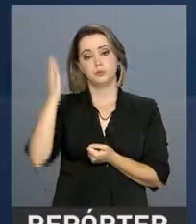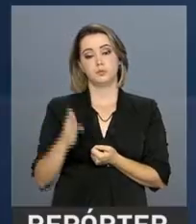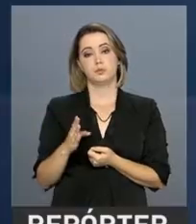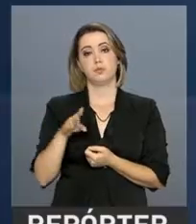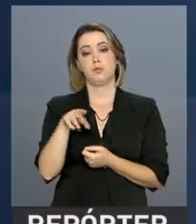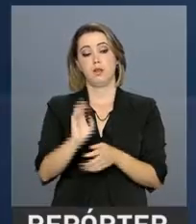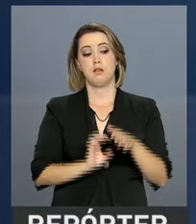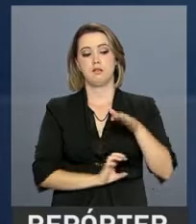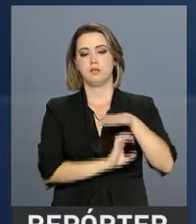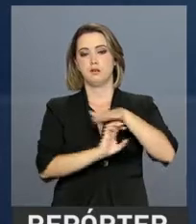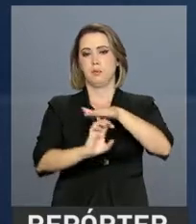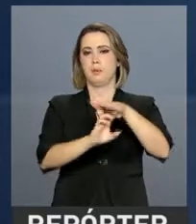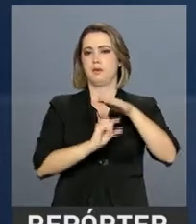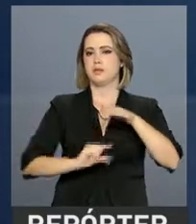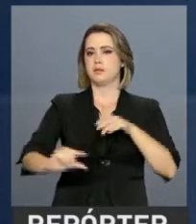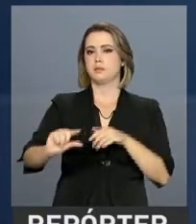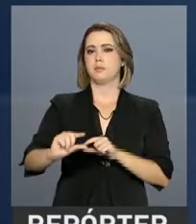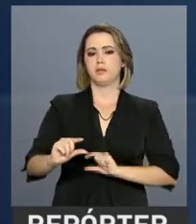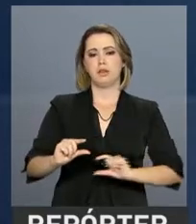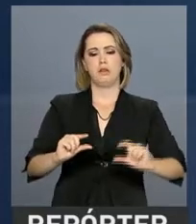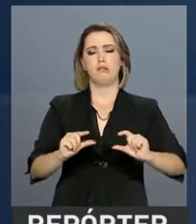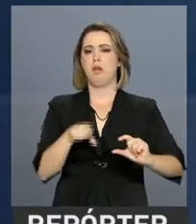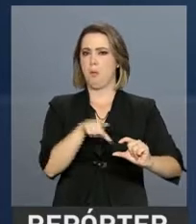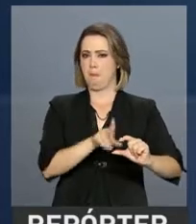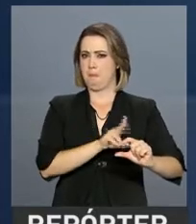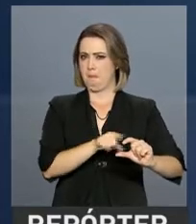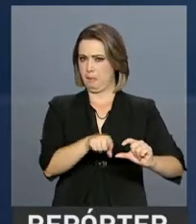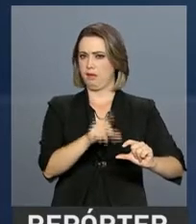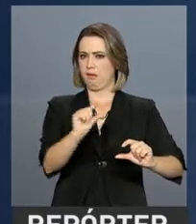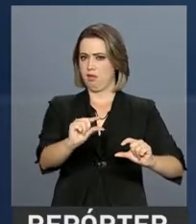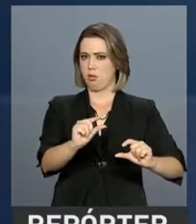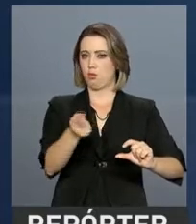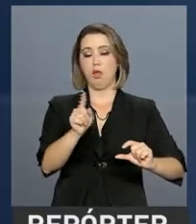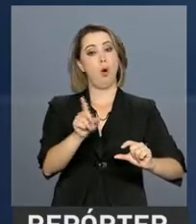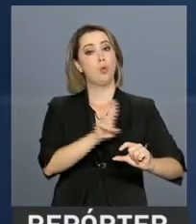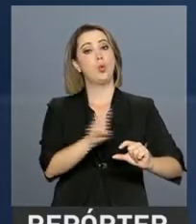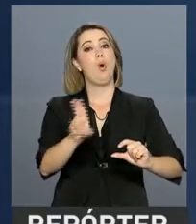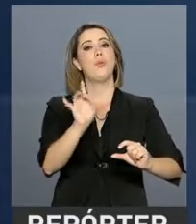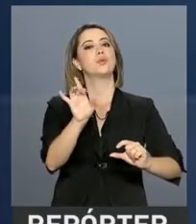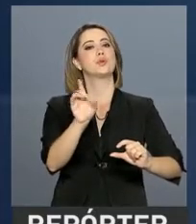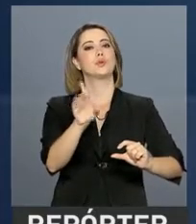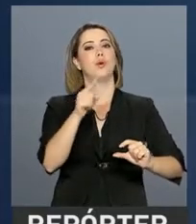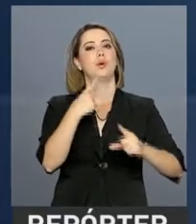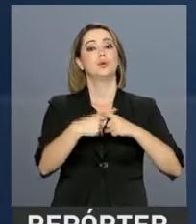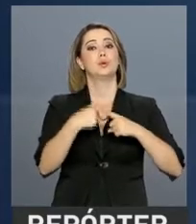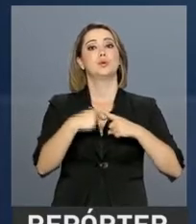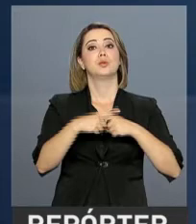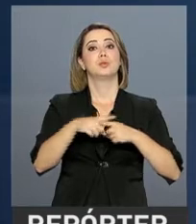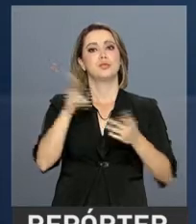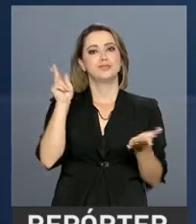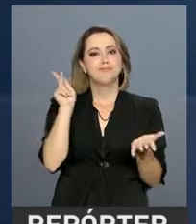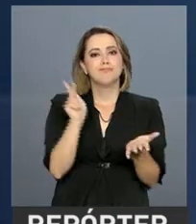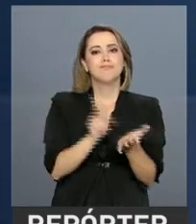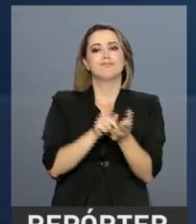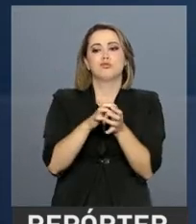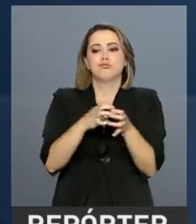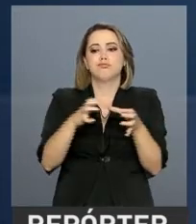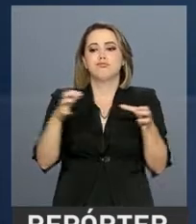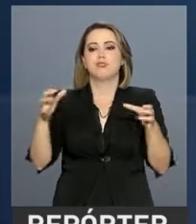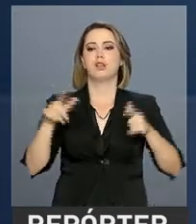os negócios são pequenos apenas o nome do